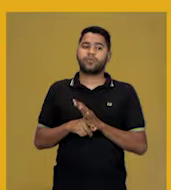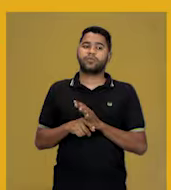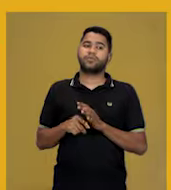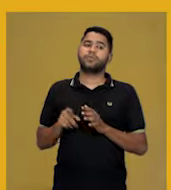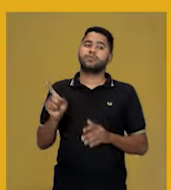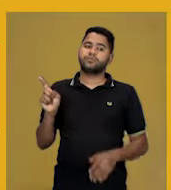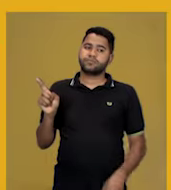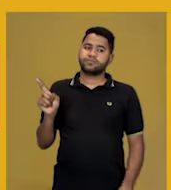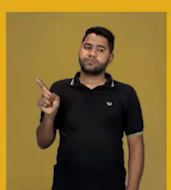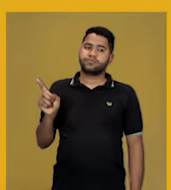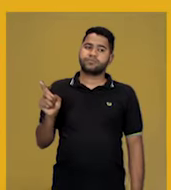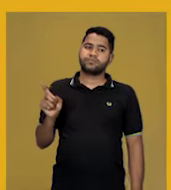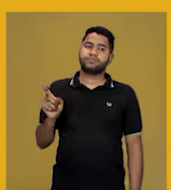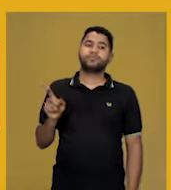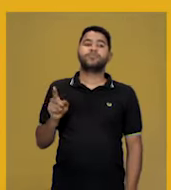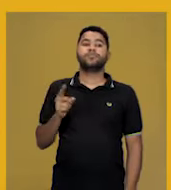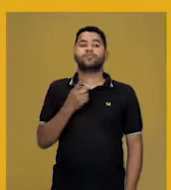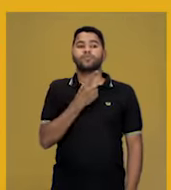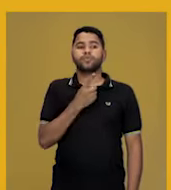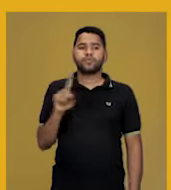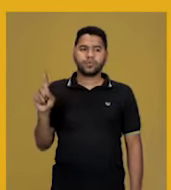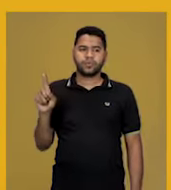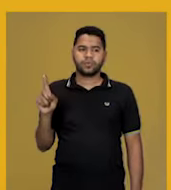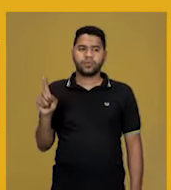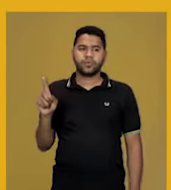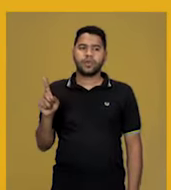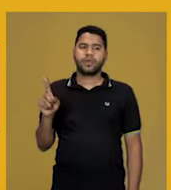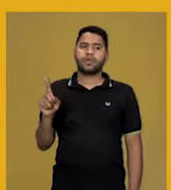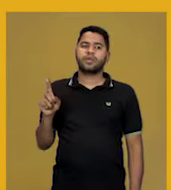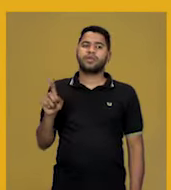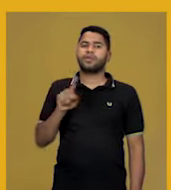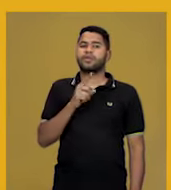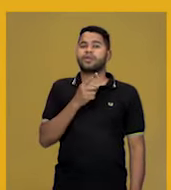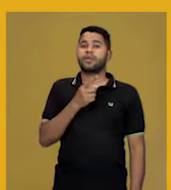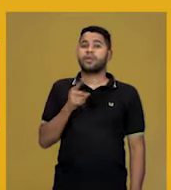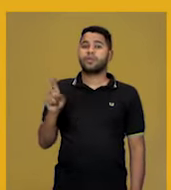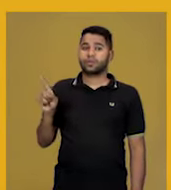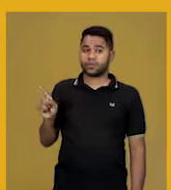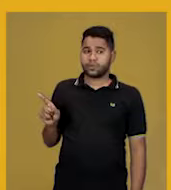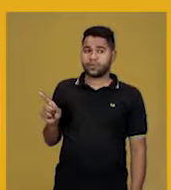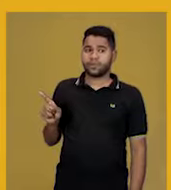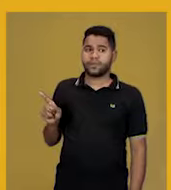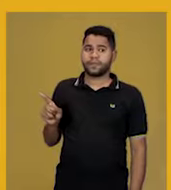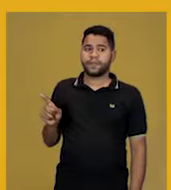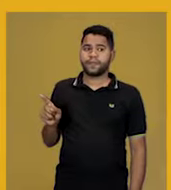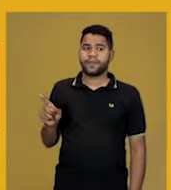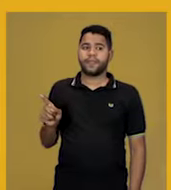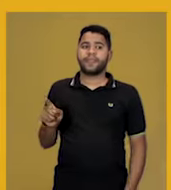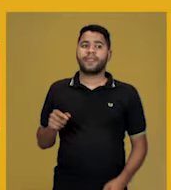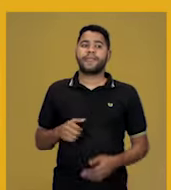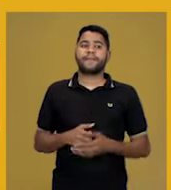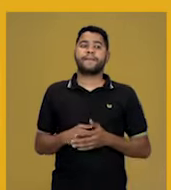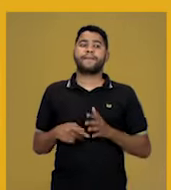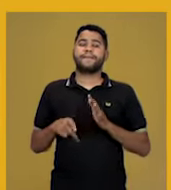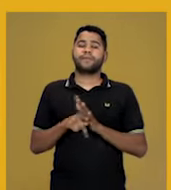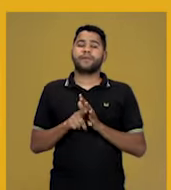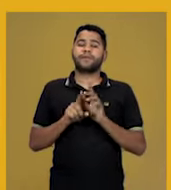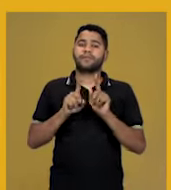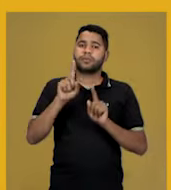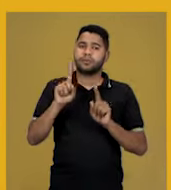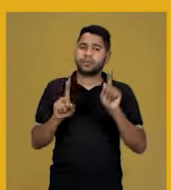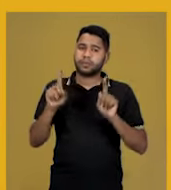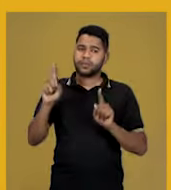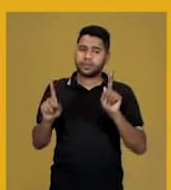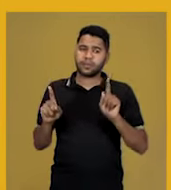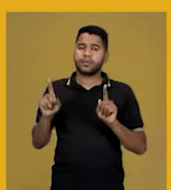e volume. E por último, lá na última linha, no último ponto, perdão, do meu gráfico,